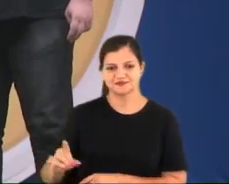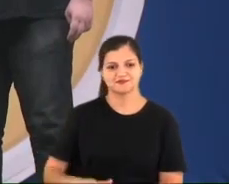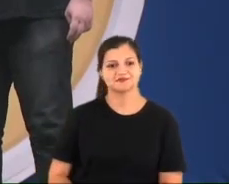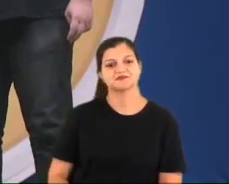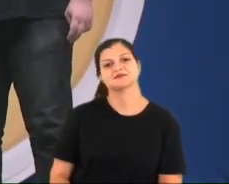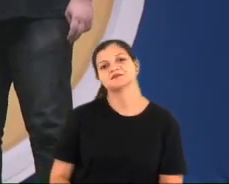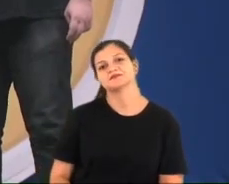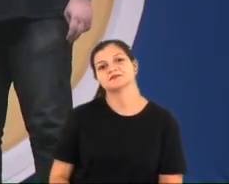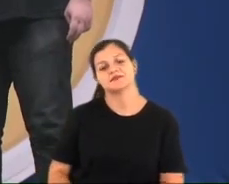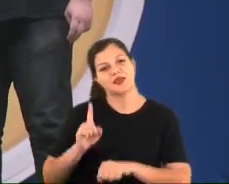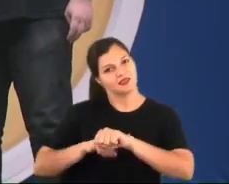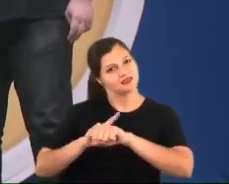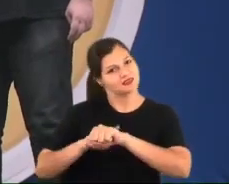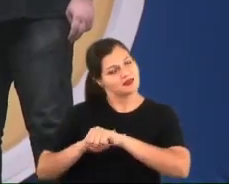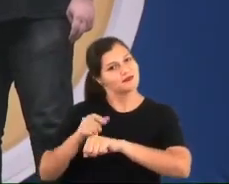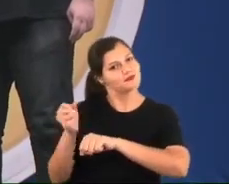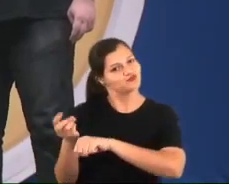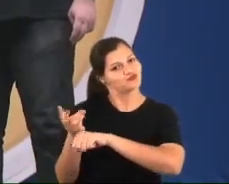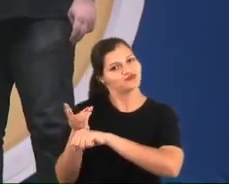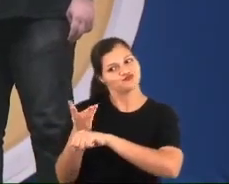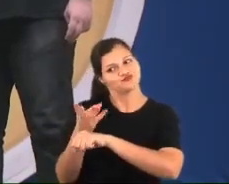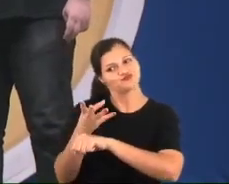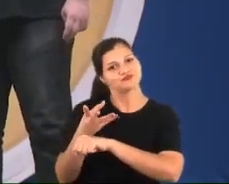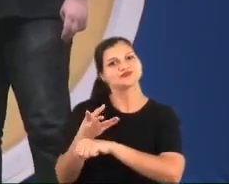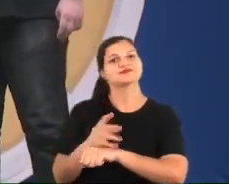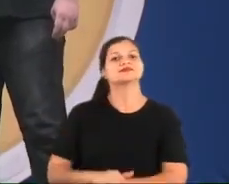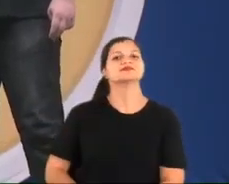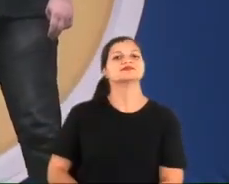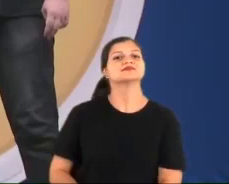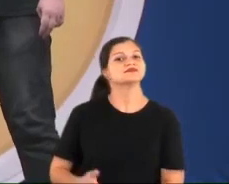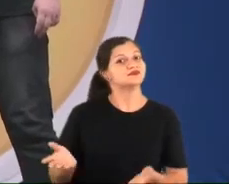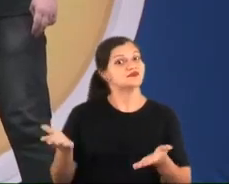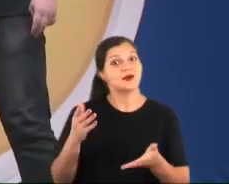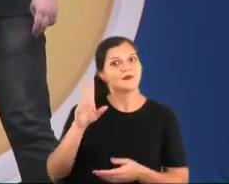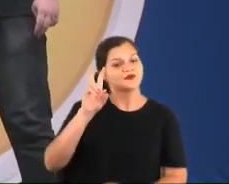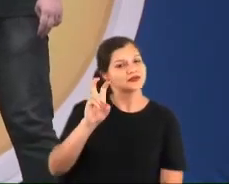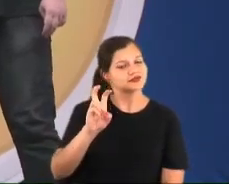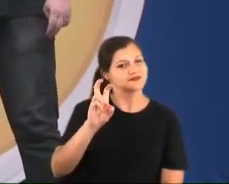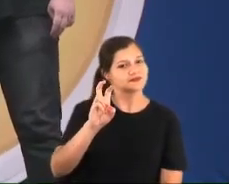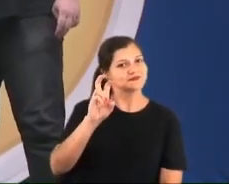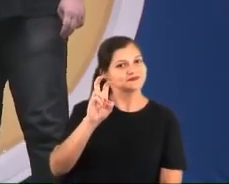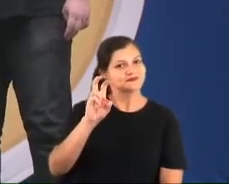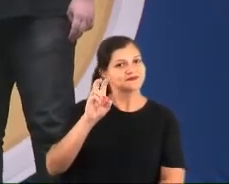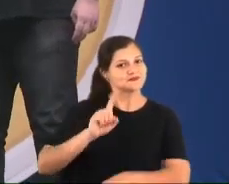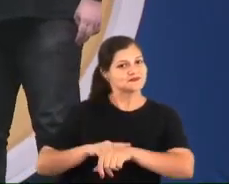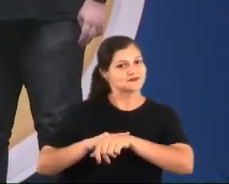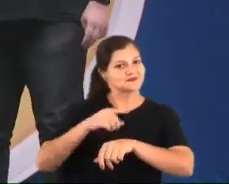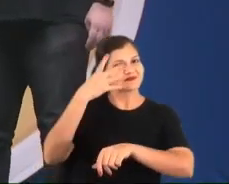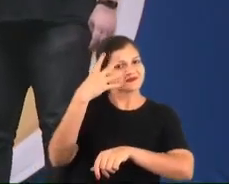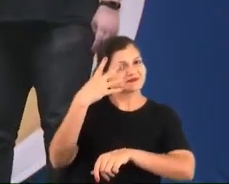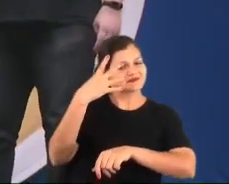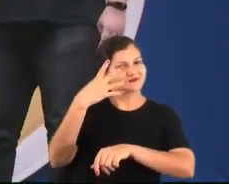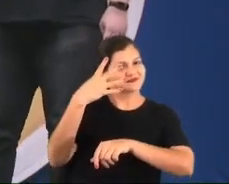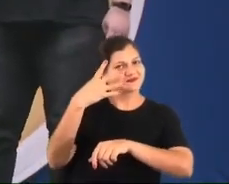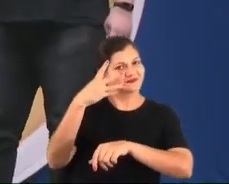Tempo! Bora lá, Darley. Vamos lá. 5,